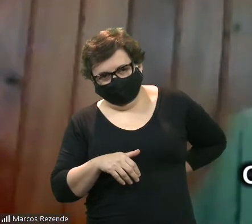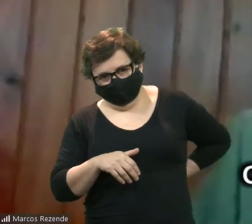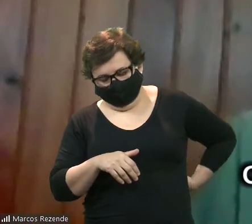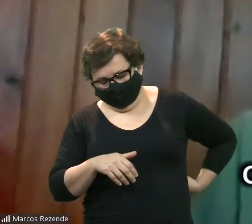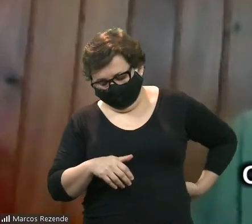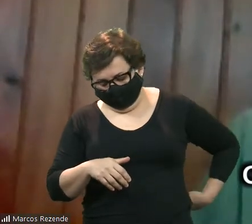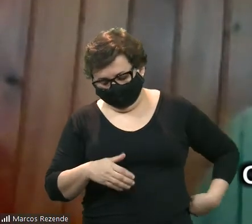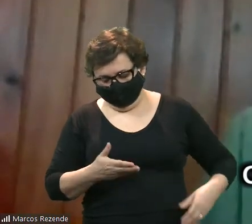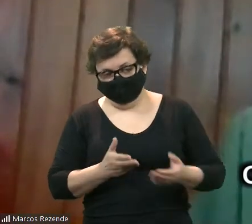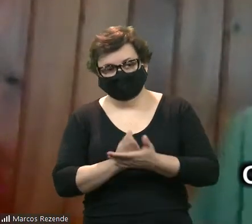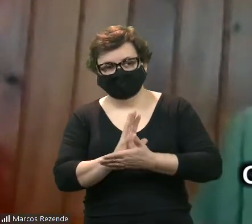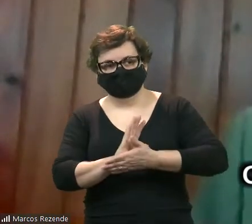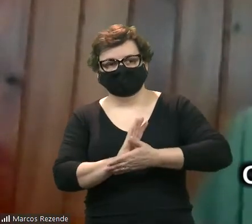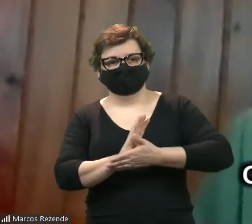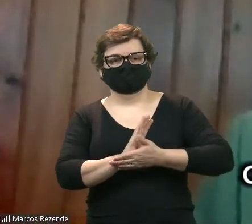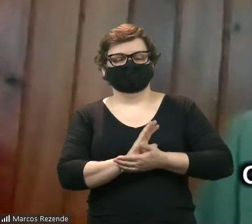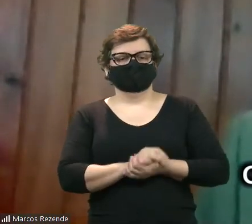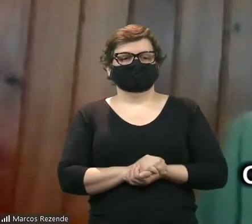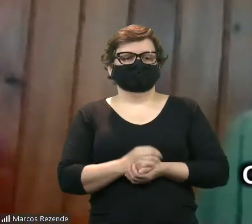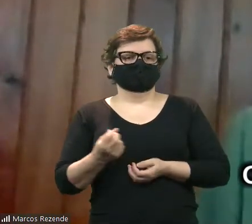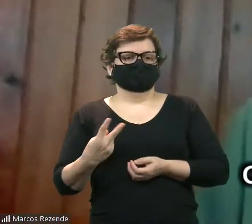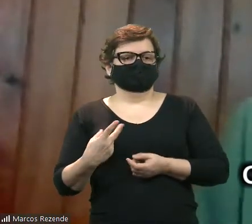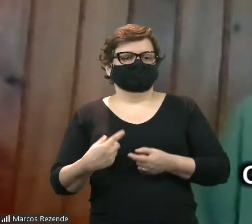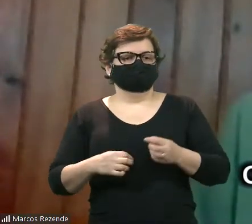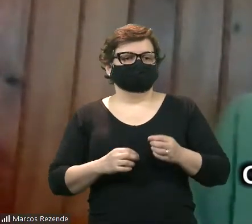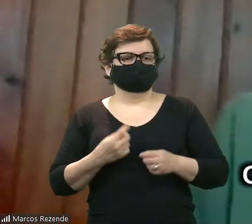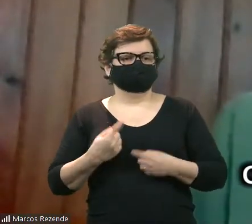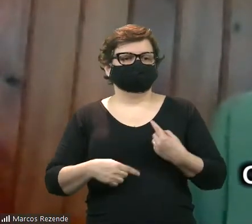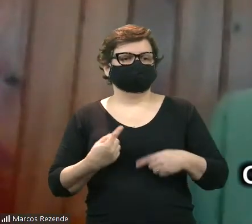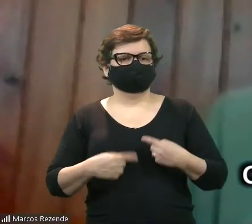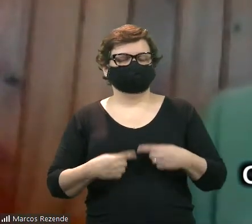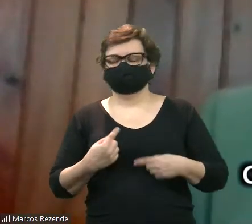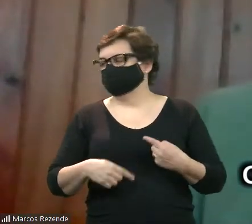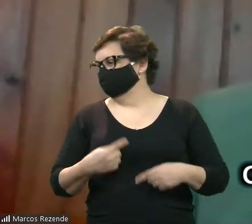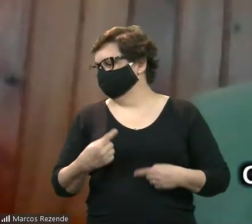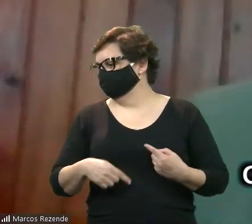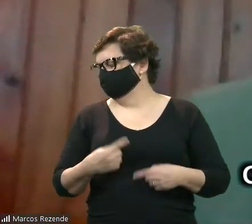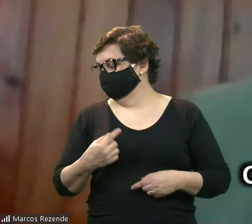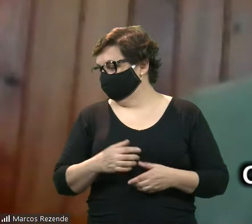foi aprovado em segunda discussão.